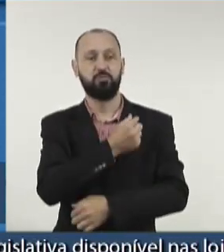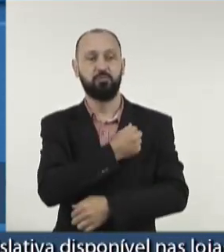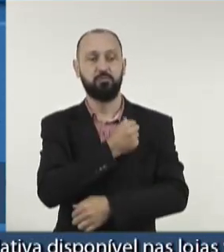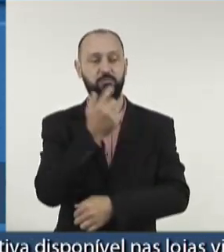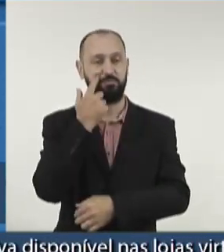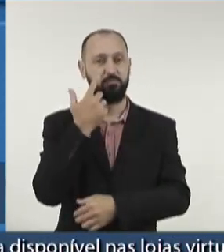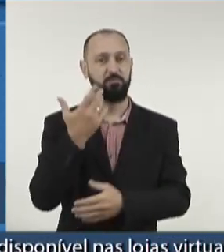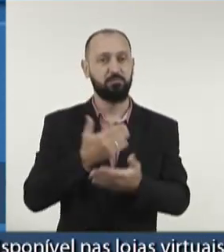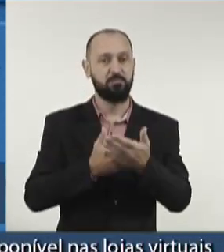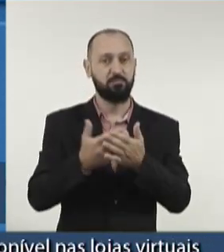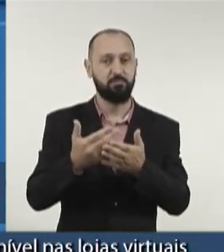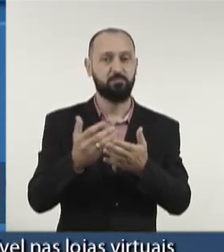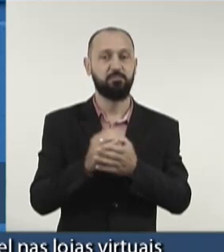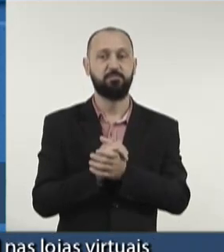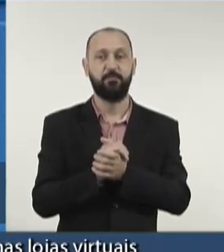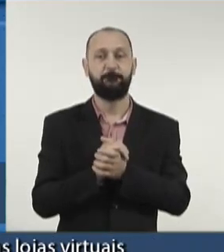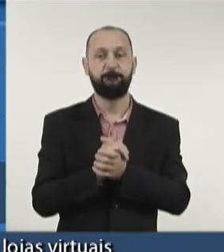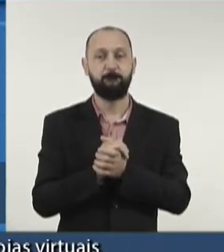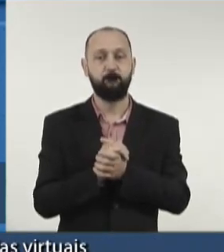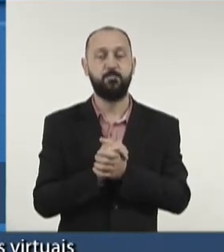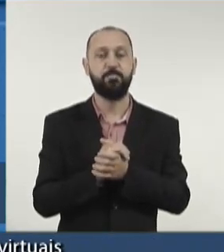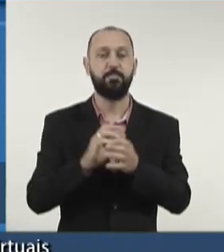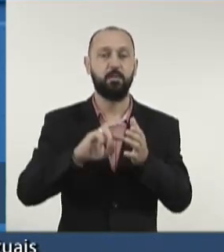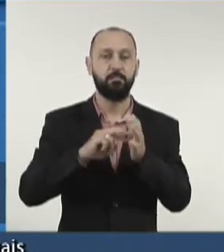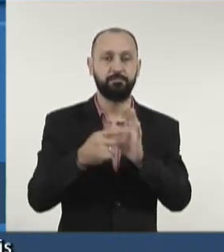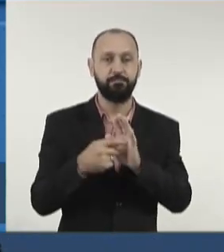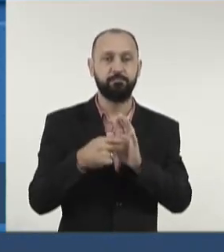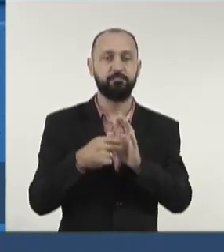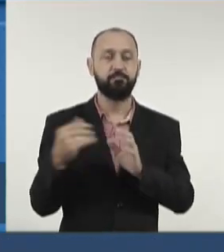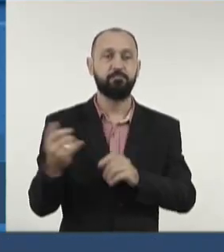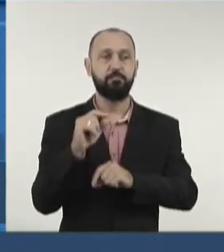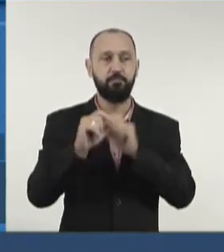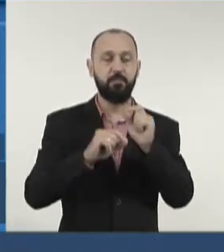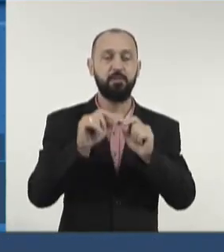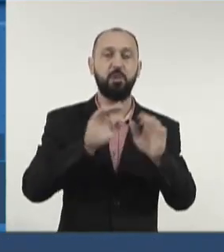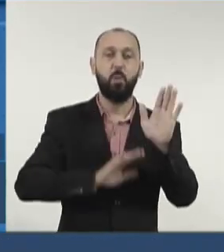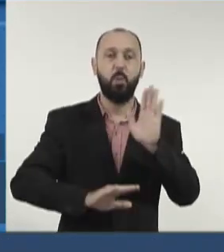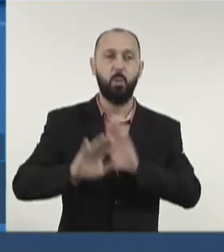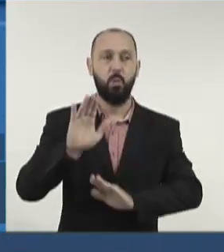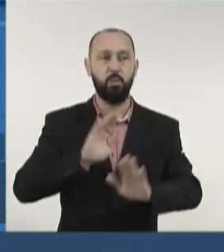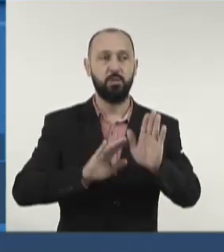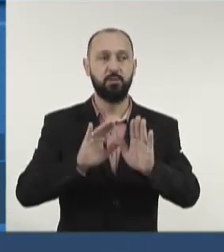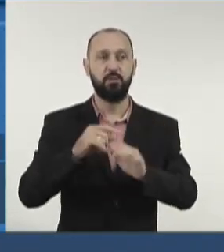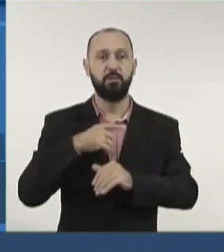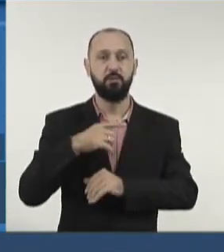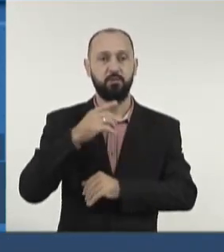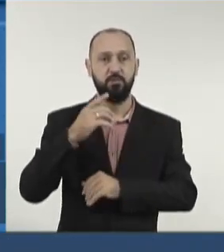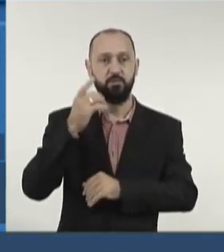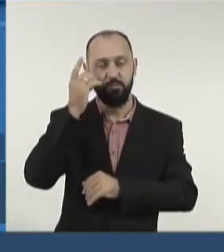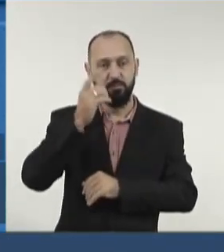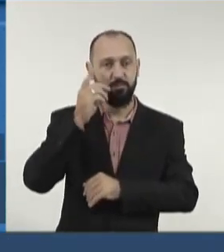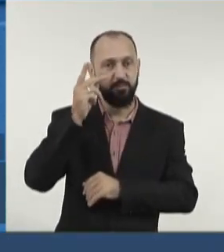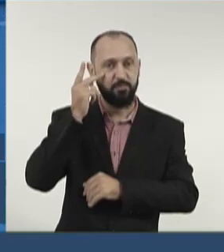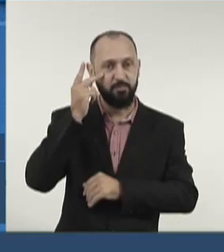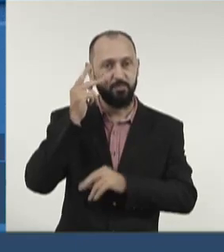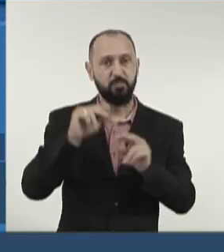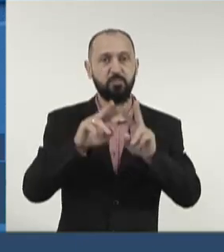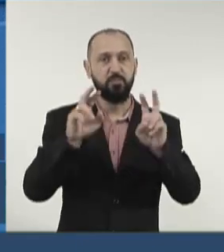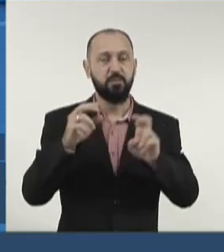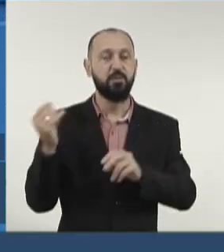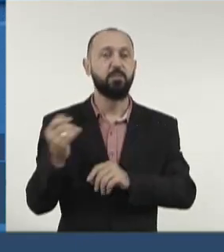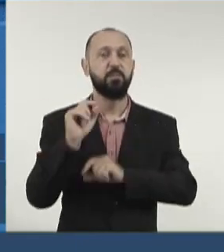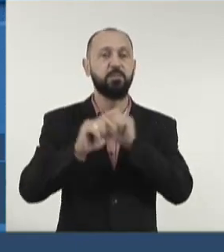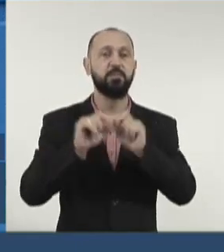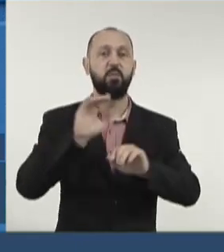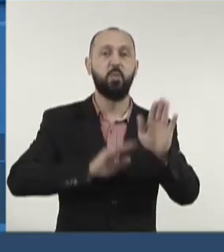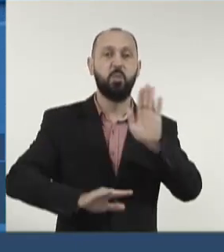também nesta pauta. Então, nesse sentido, assim, é importante a gente ter um cuidado, e o deputado Pedro Kemp traz aqui uma pauta importante para a gente